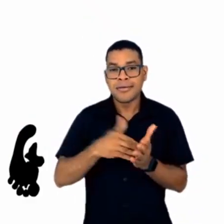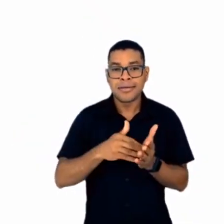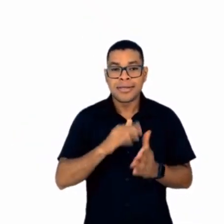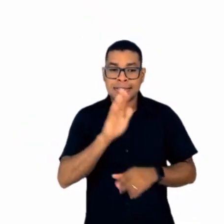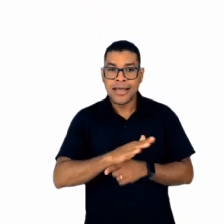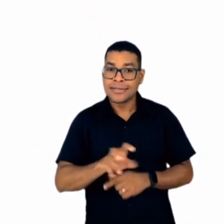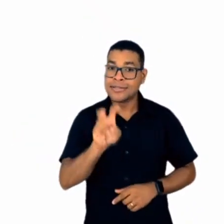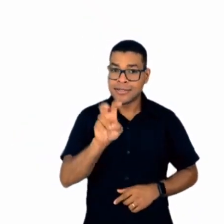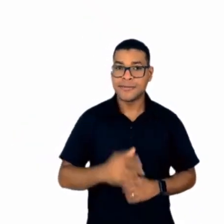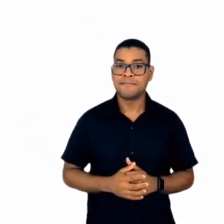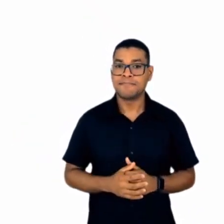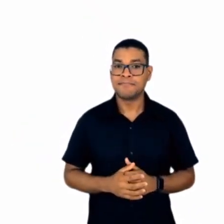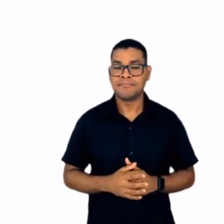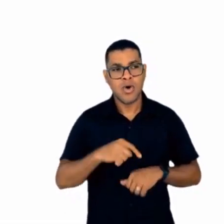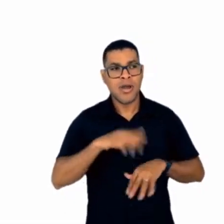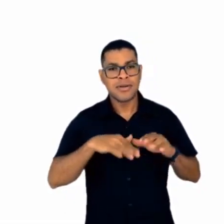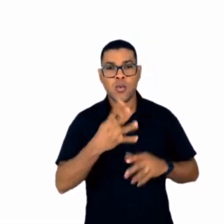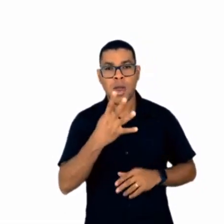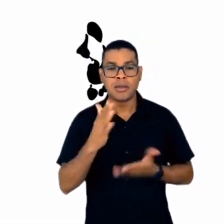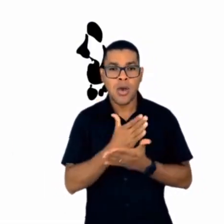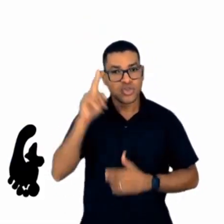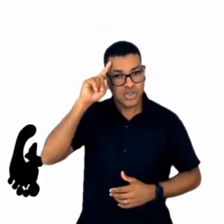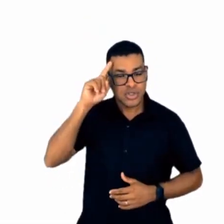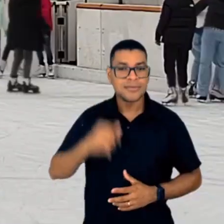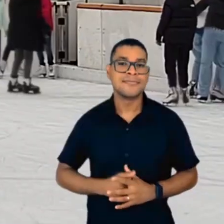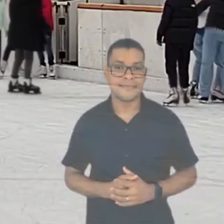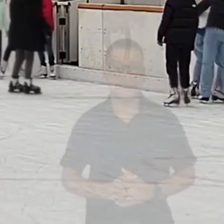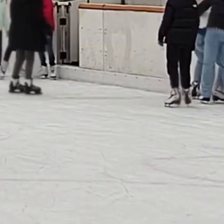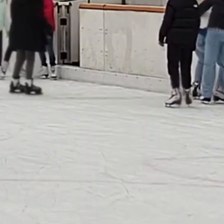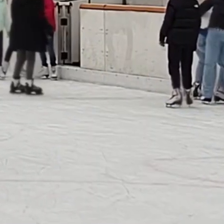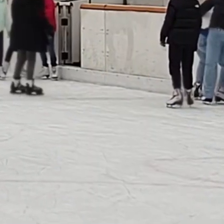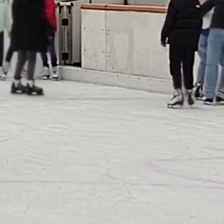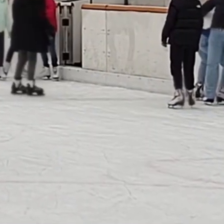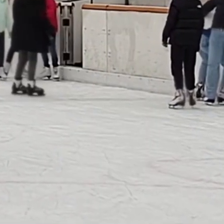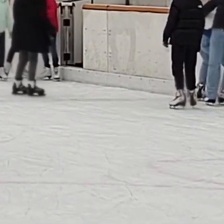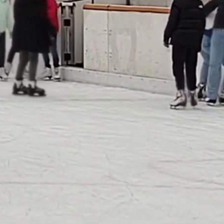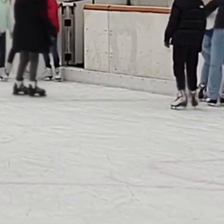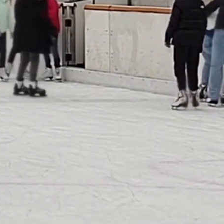às 17 horas, 16 horas, alguns dias.